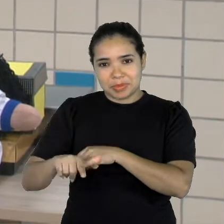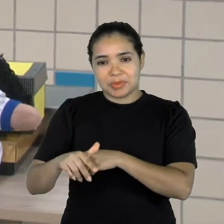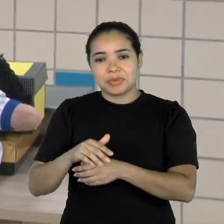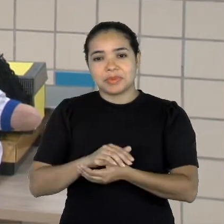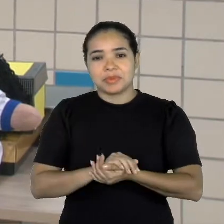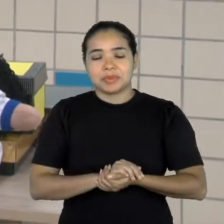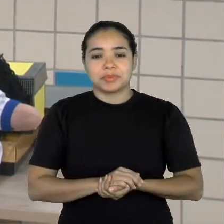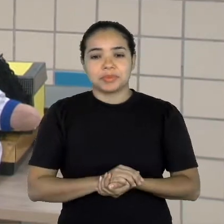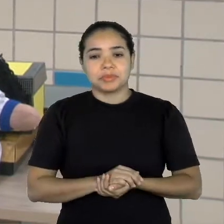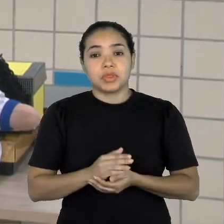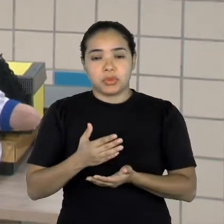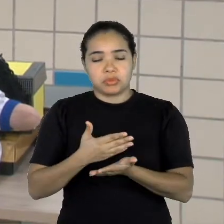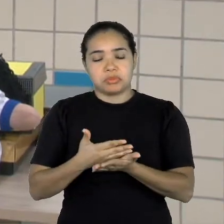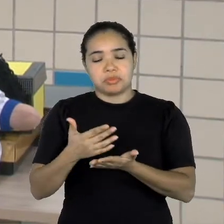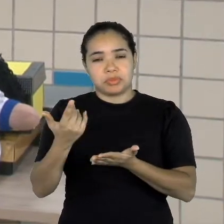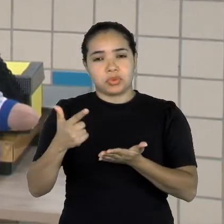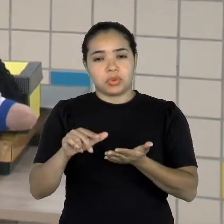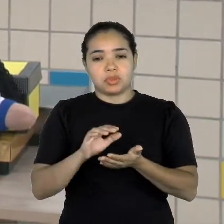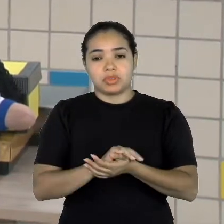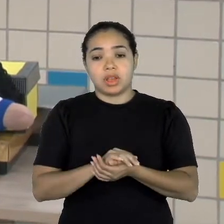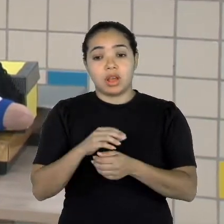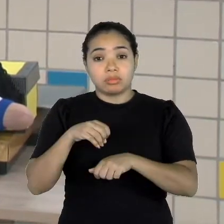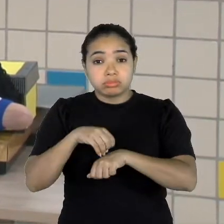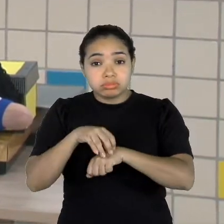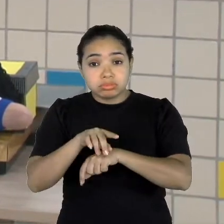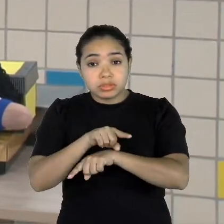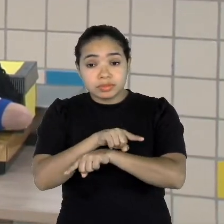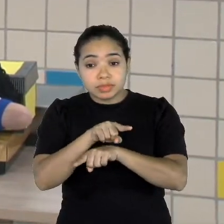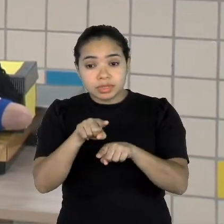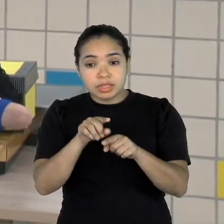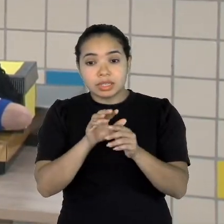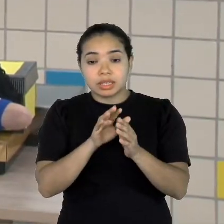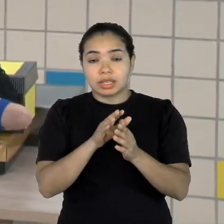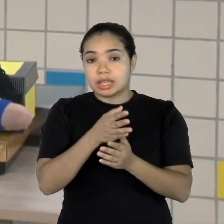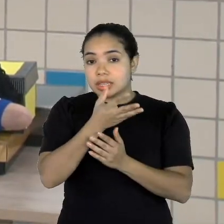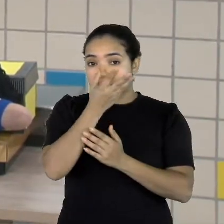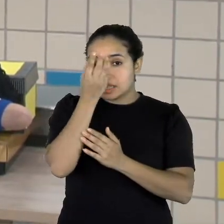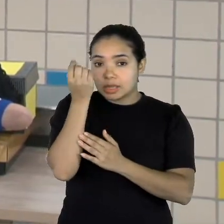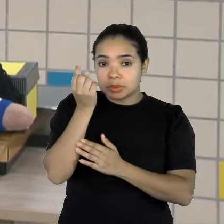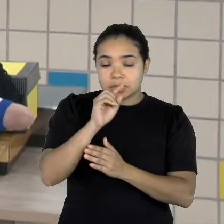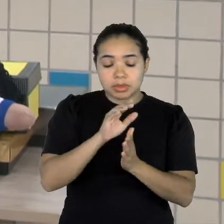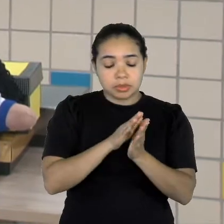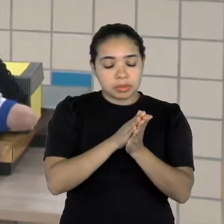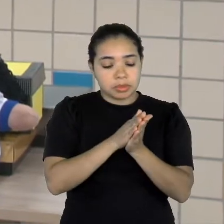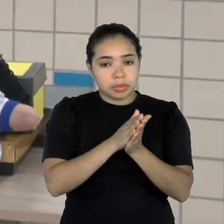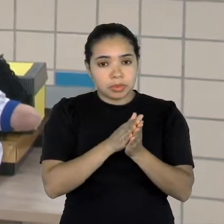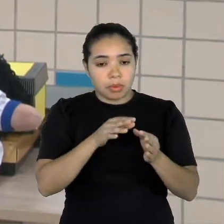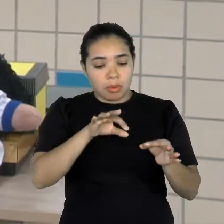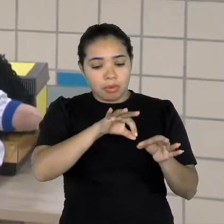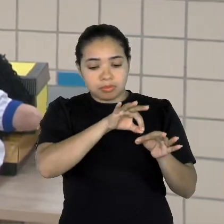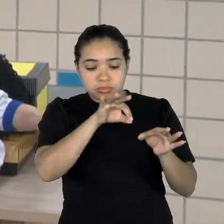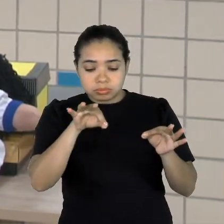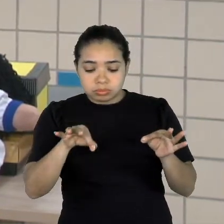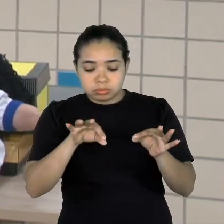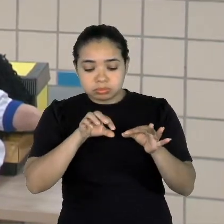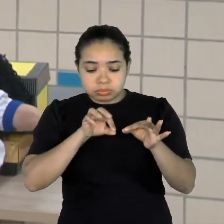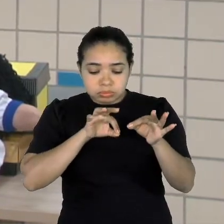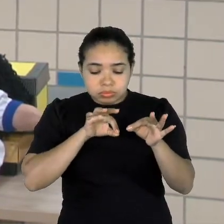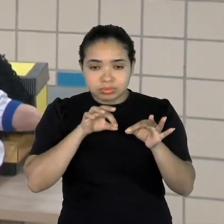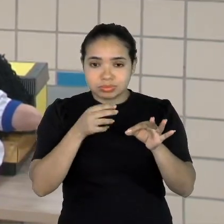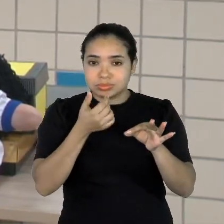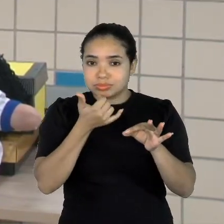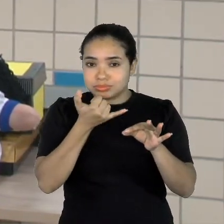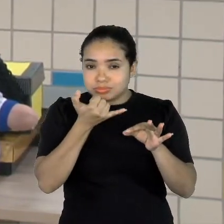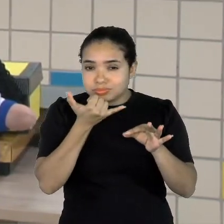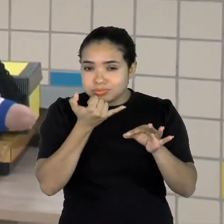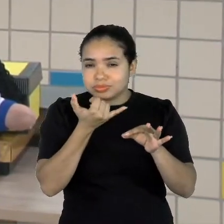ela pediu para falar, crianças, é não esquecer de pegar o quê? O estojo, o caderninho, antes de começar a